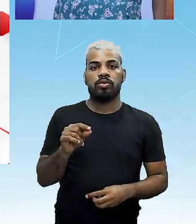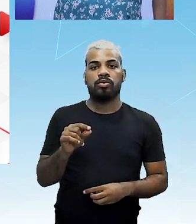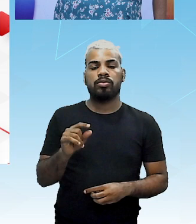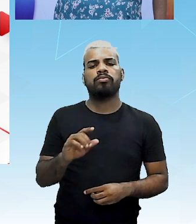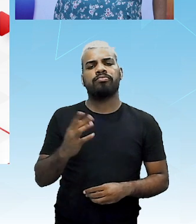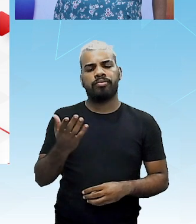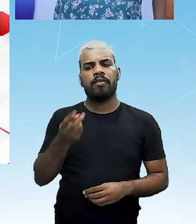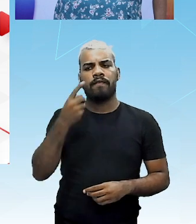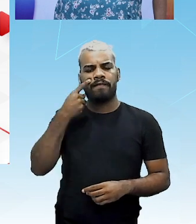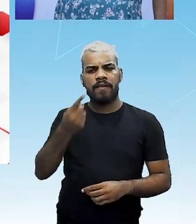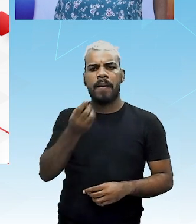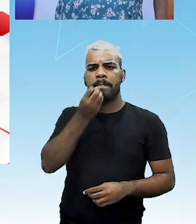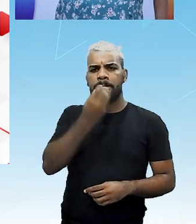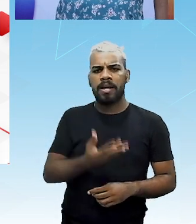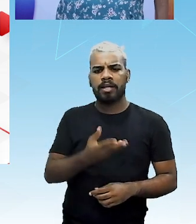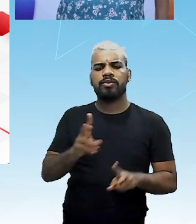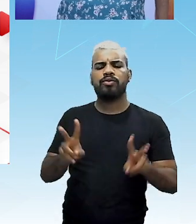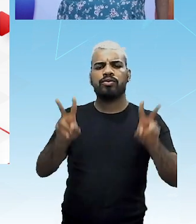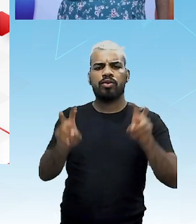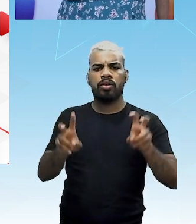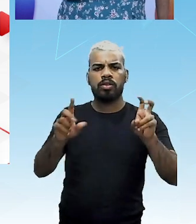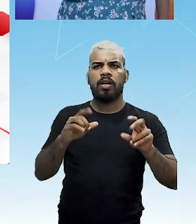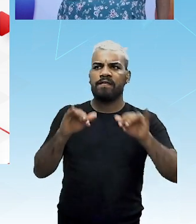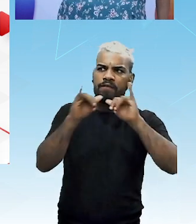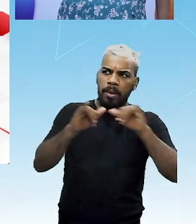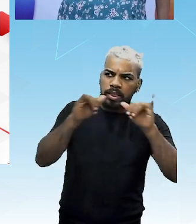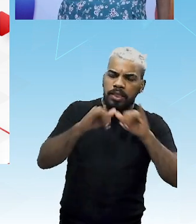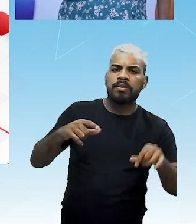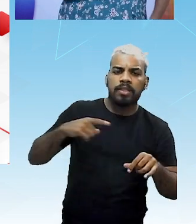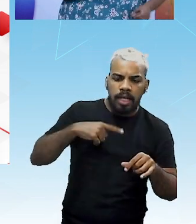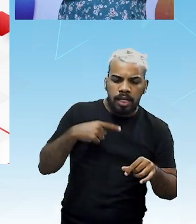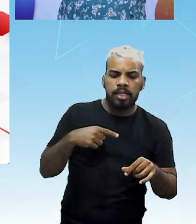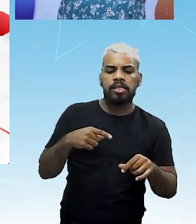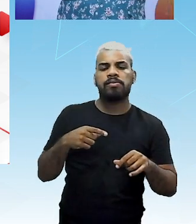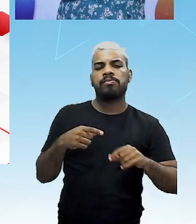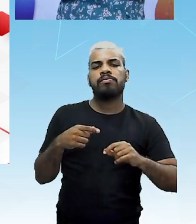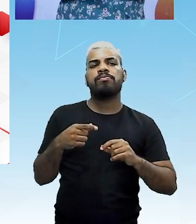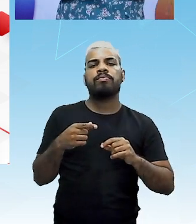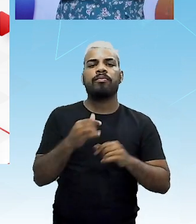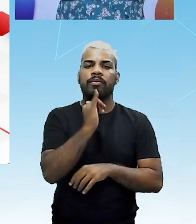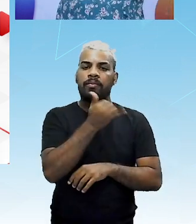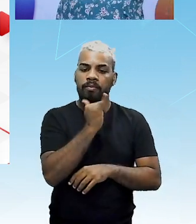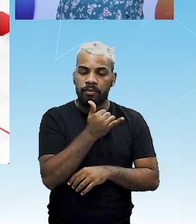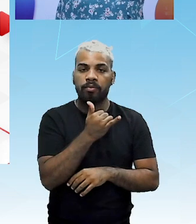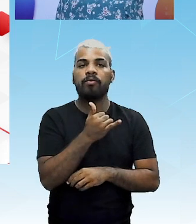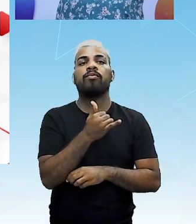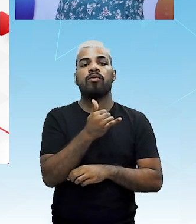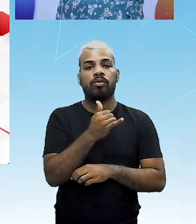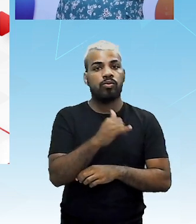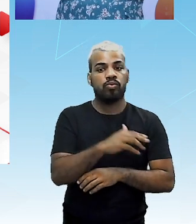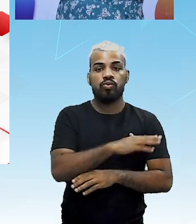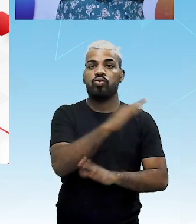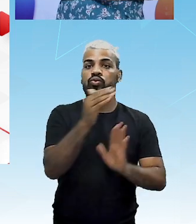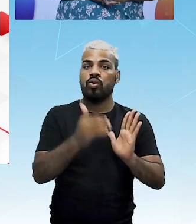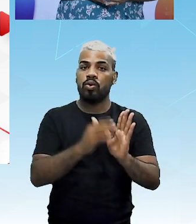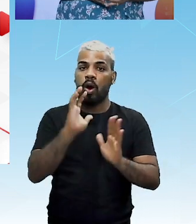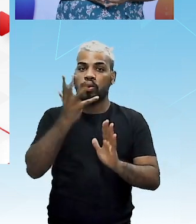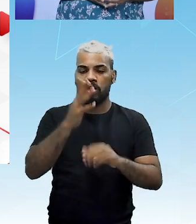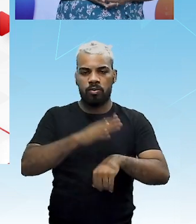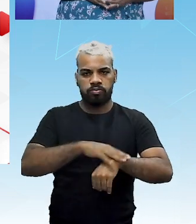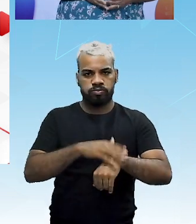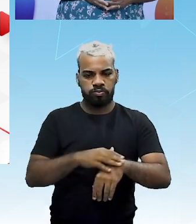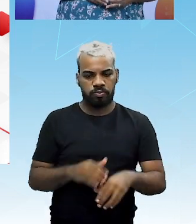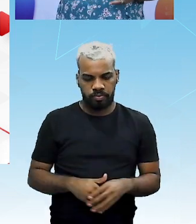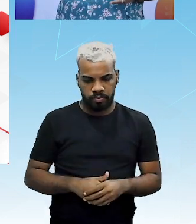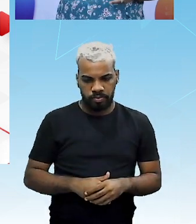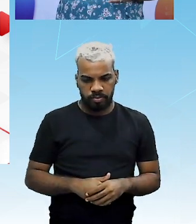vê bem essa questão do teor, não só informativo, como descritivo, como narrativo, tudo acontecendo ao mesmo tempo.